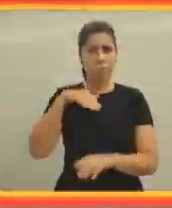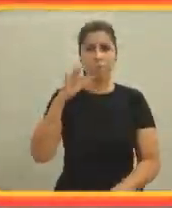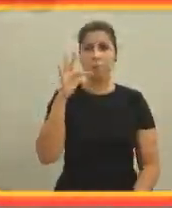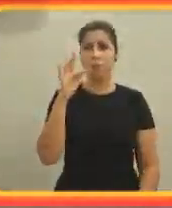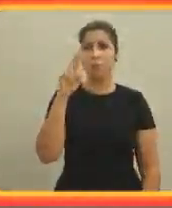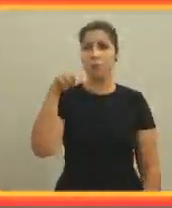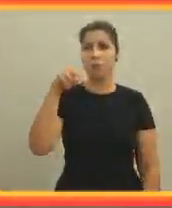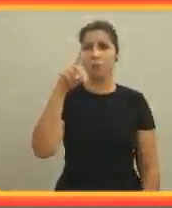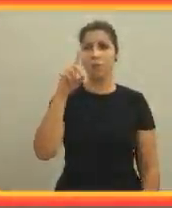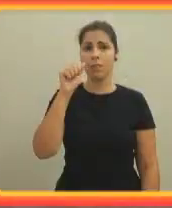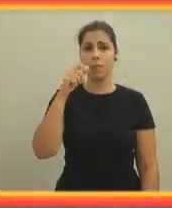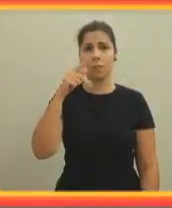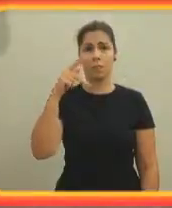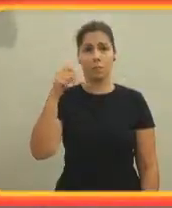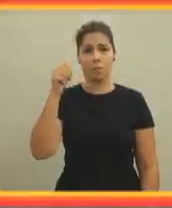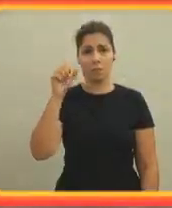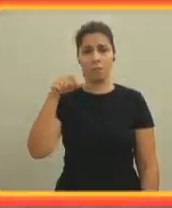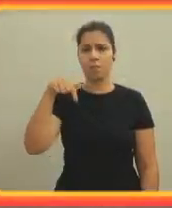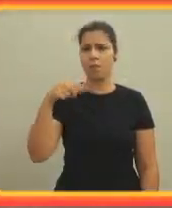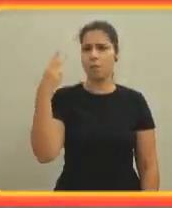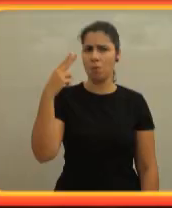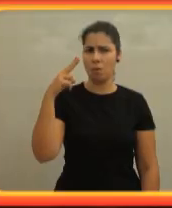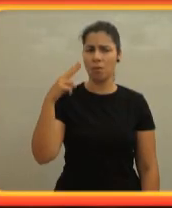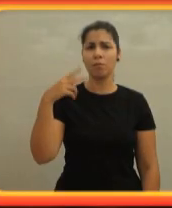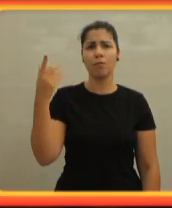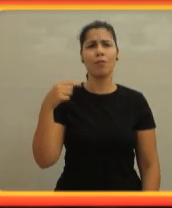Foi um deterioro progressivo das retinas.